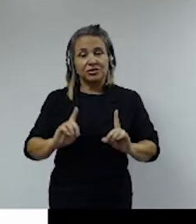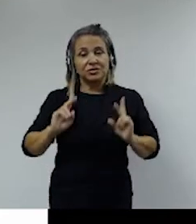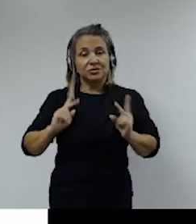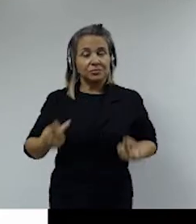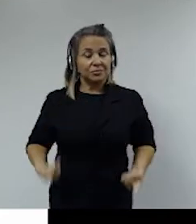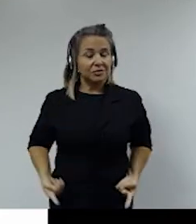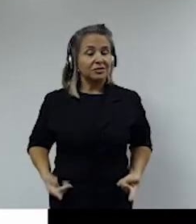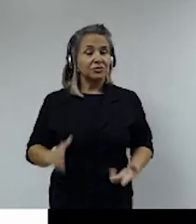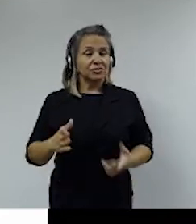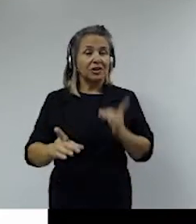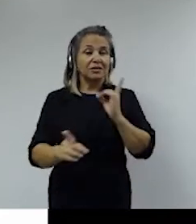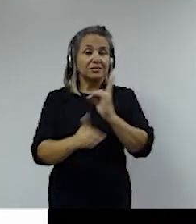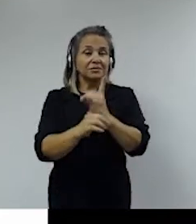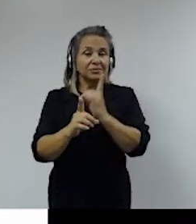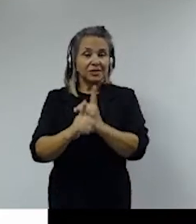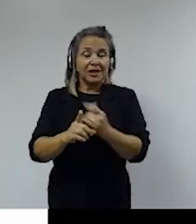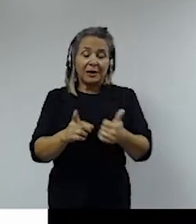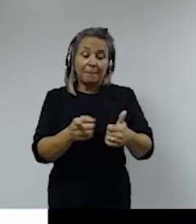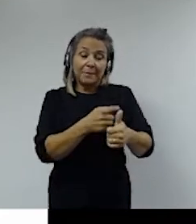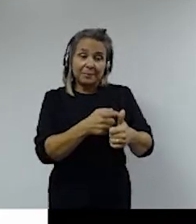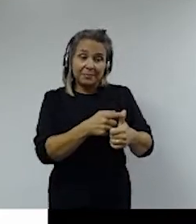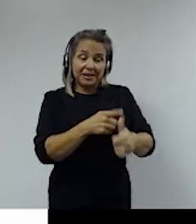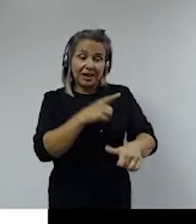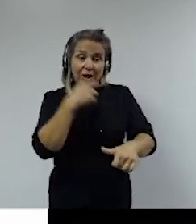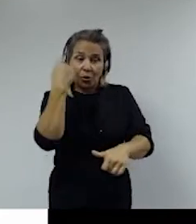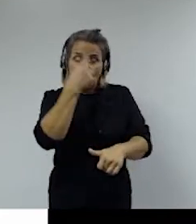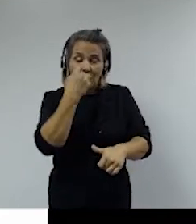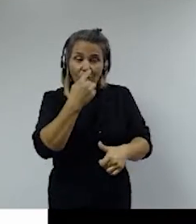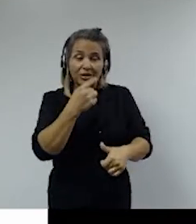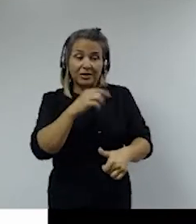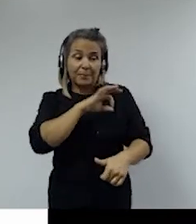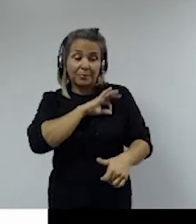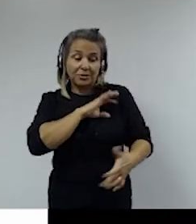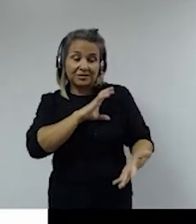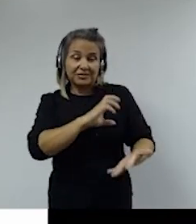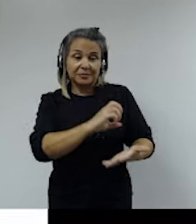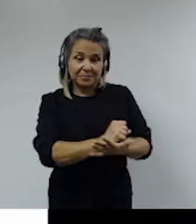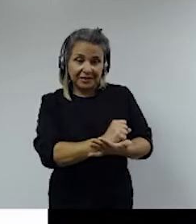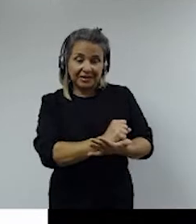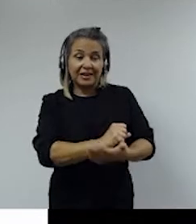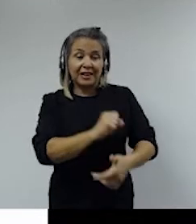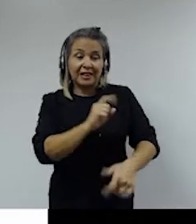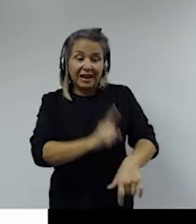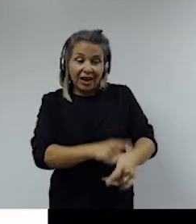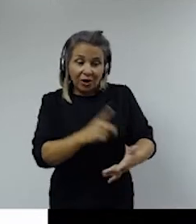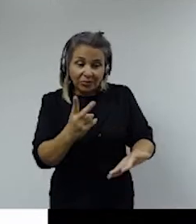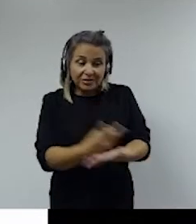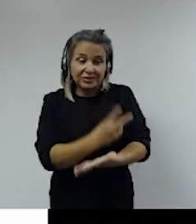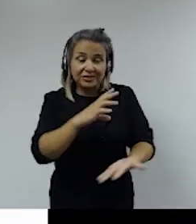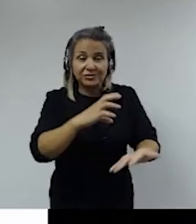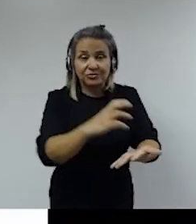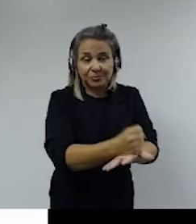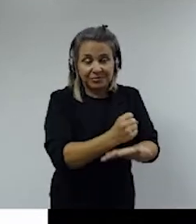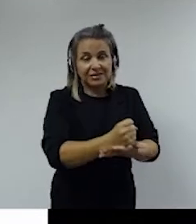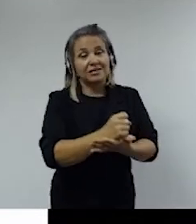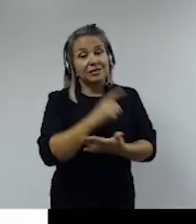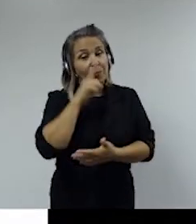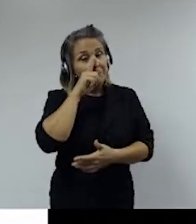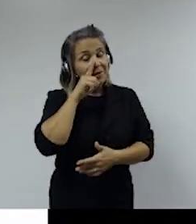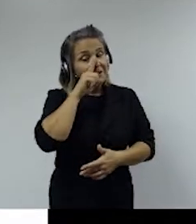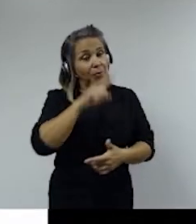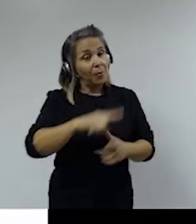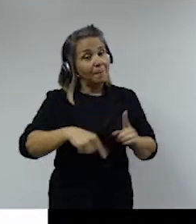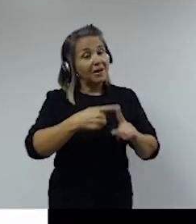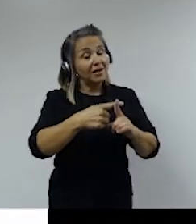que exatamente, né, nessas primeiras horas da custódia policial, exatamente nesse momento da abordagem, onde está o maior risco que se dê em caso